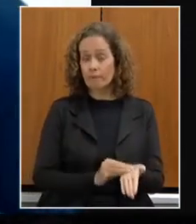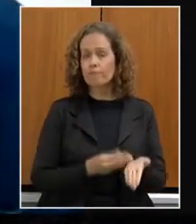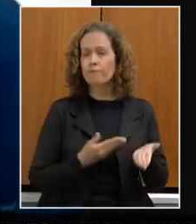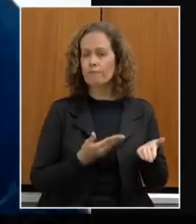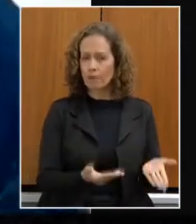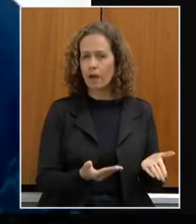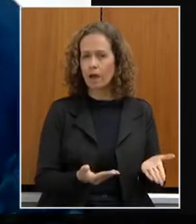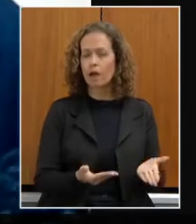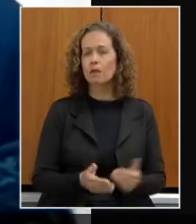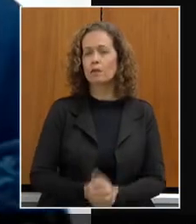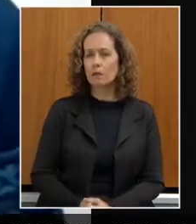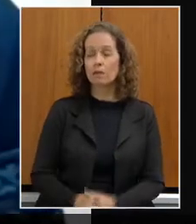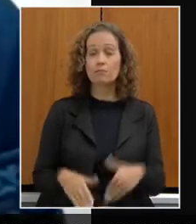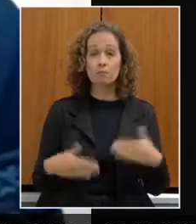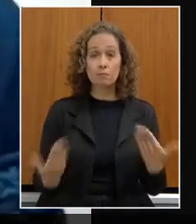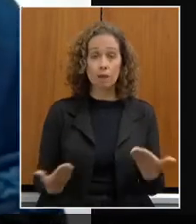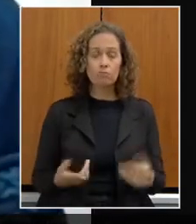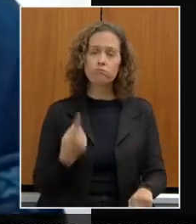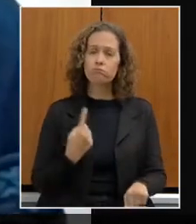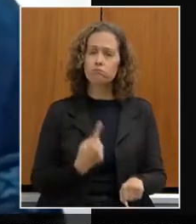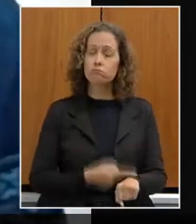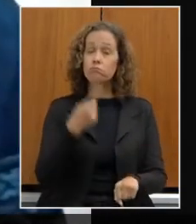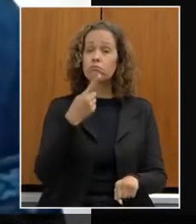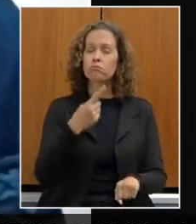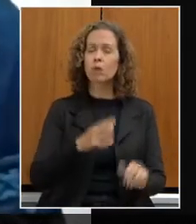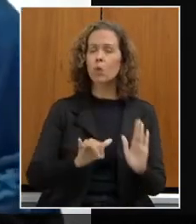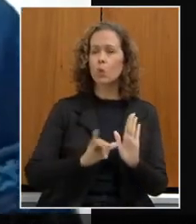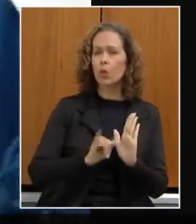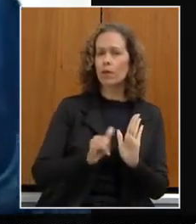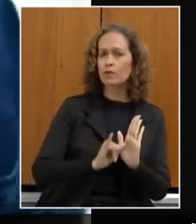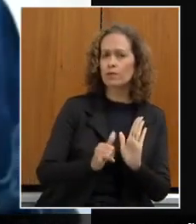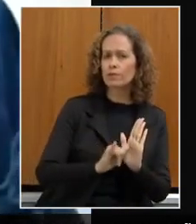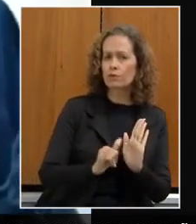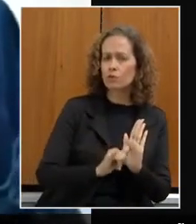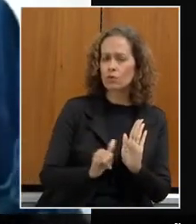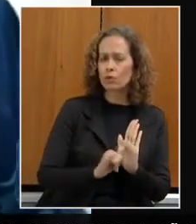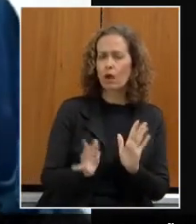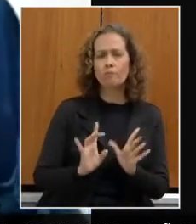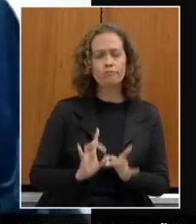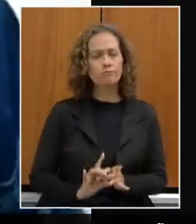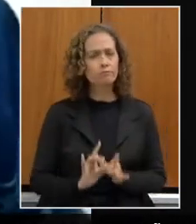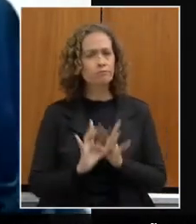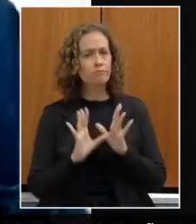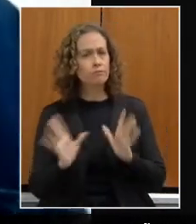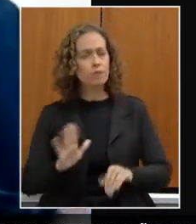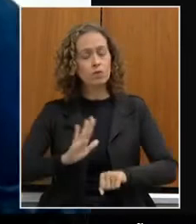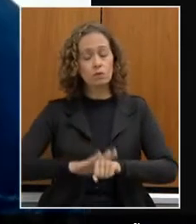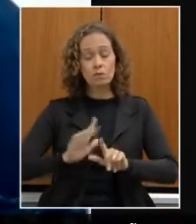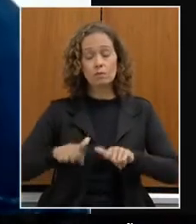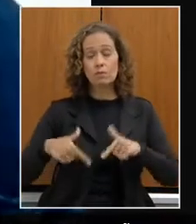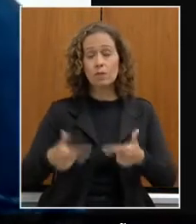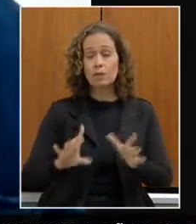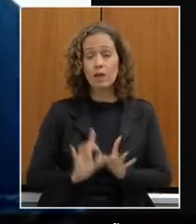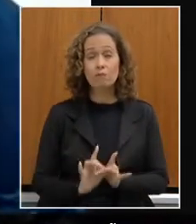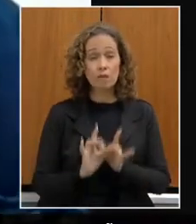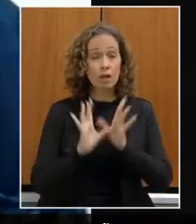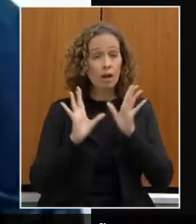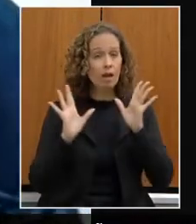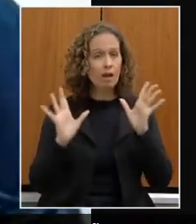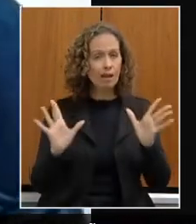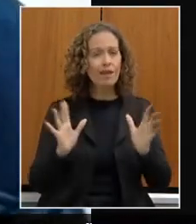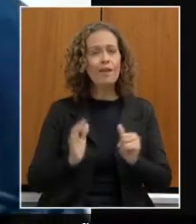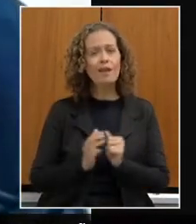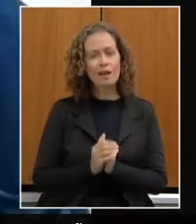nessa hora o edital permite uma ação livre as OS